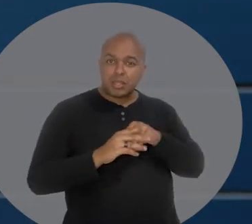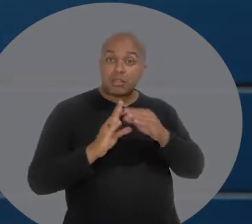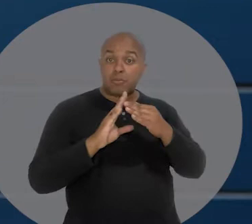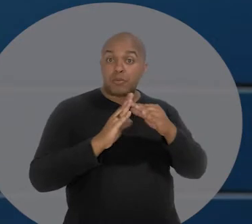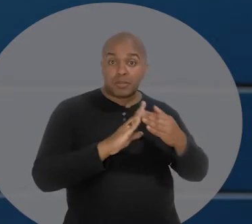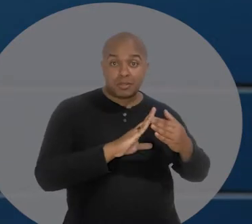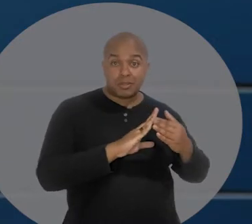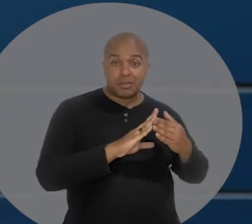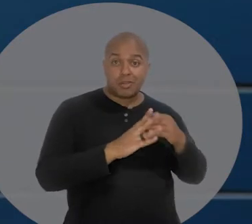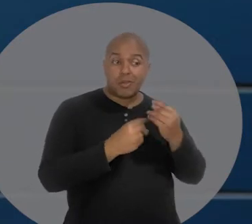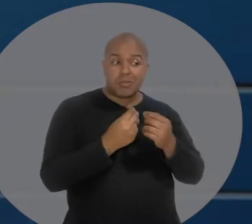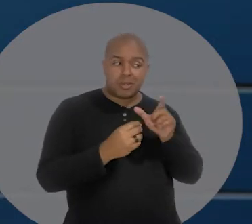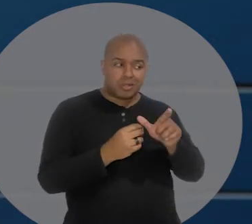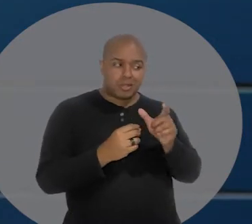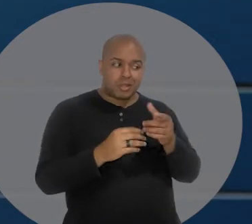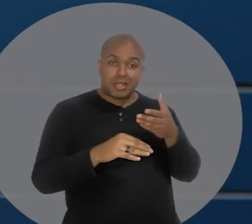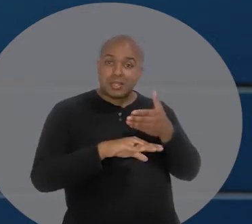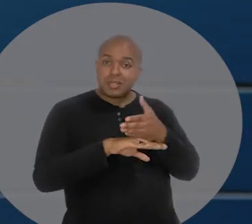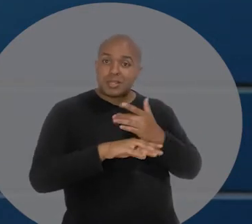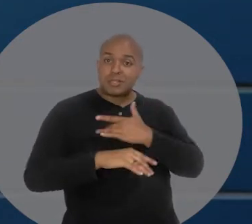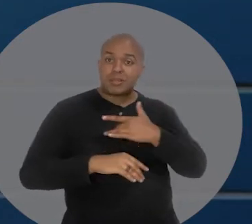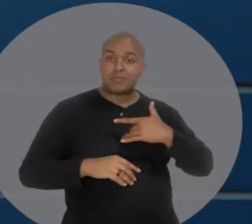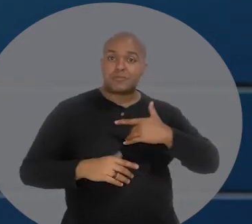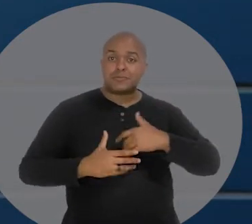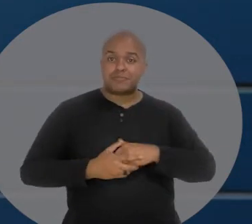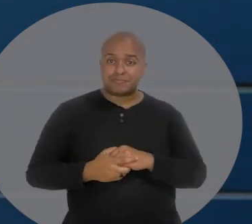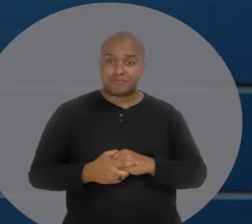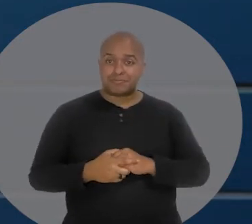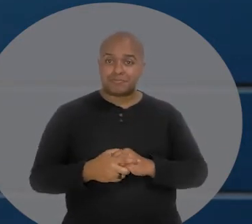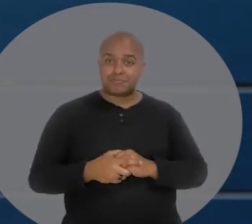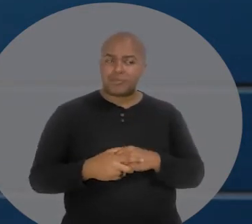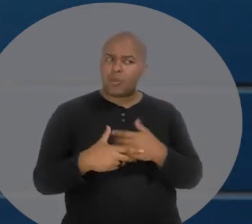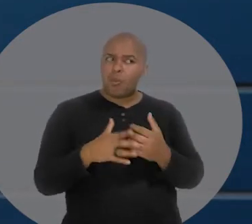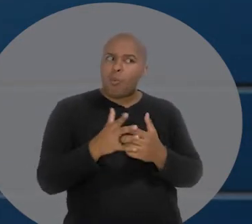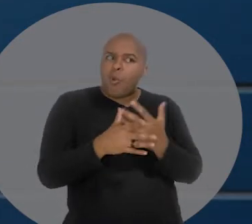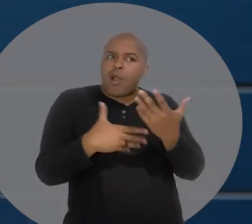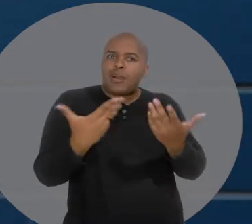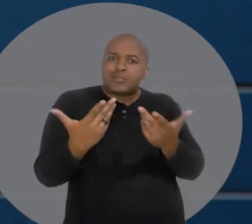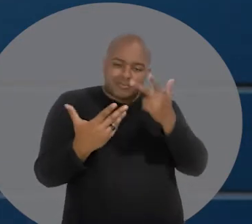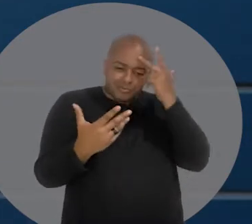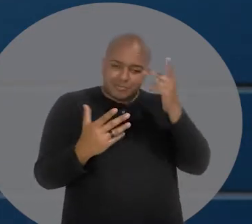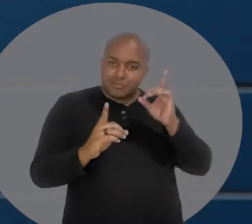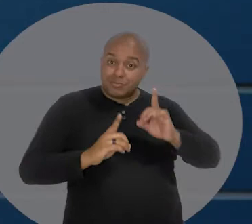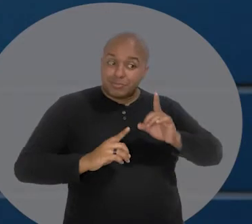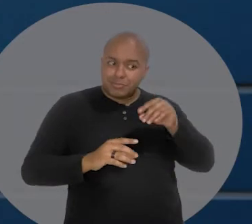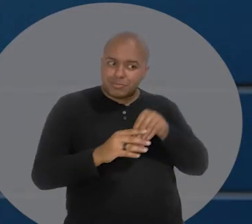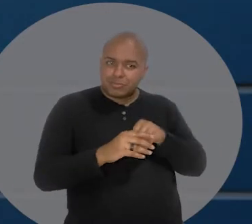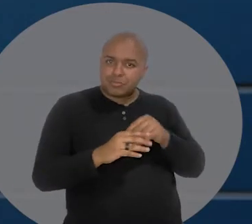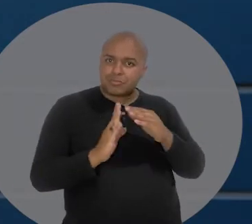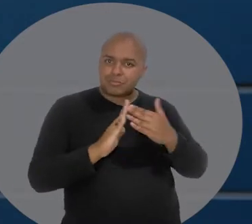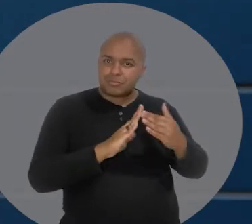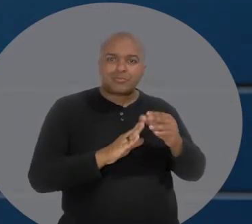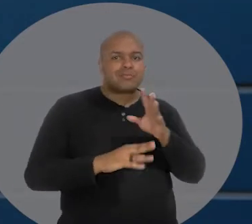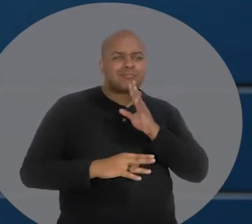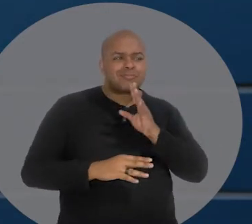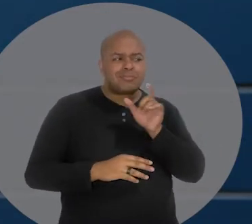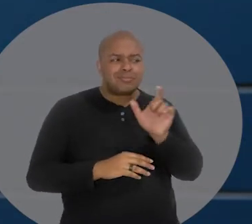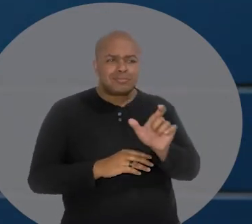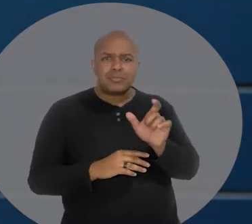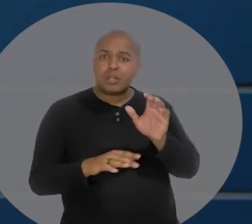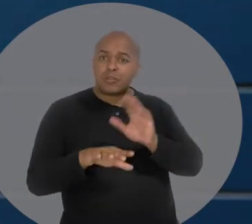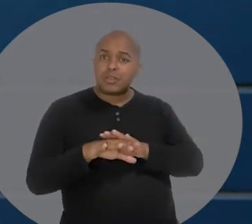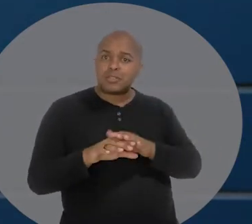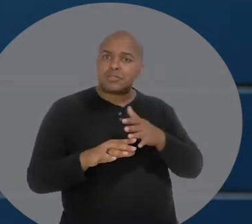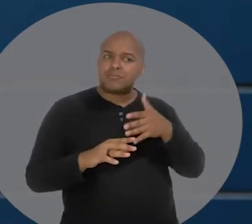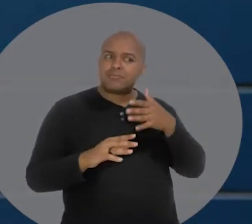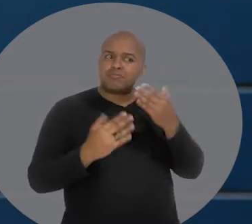periferia acessar a saúde, né? Quantas pessoas com deficiência dentro da periferia você conhece que fazem terapia,